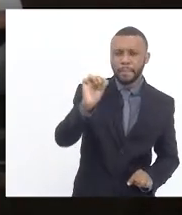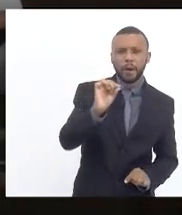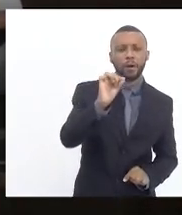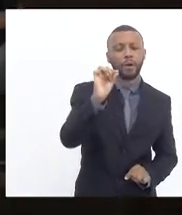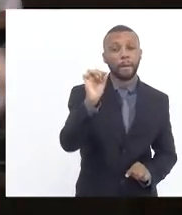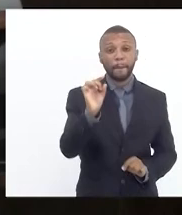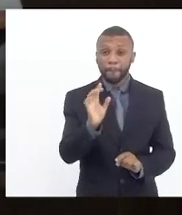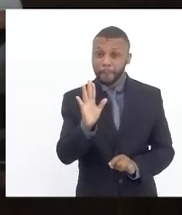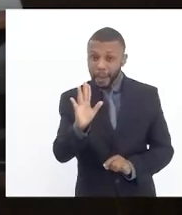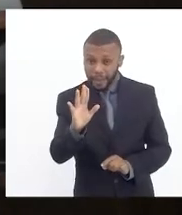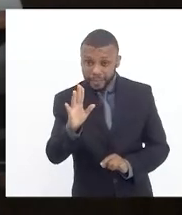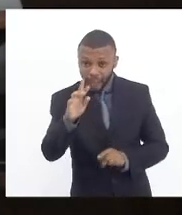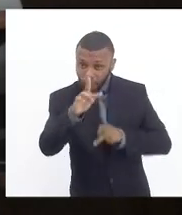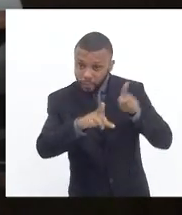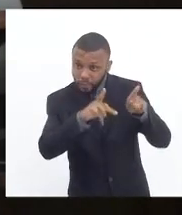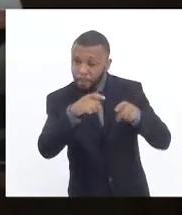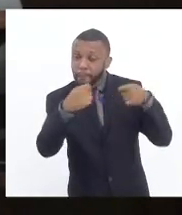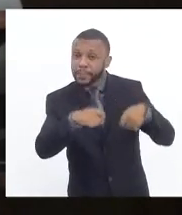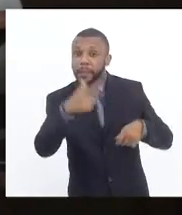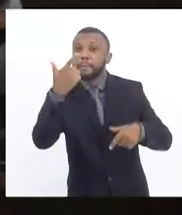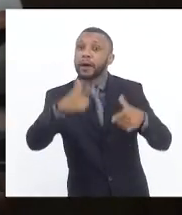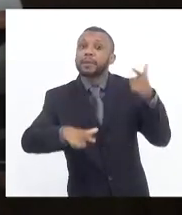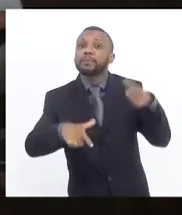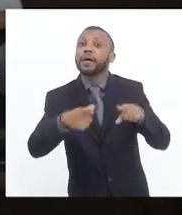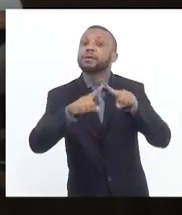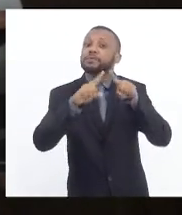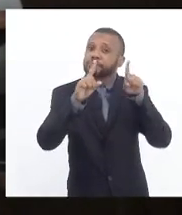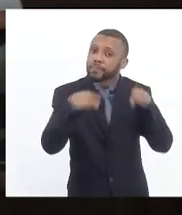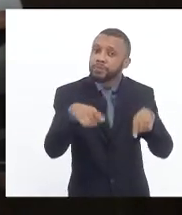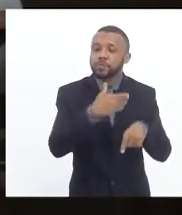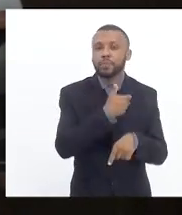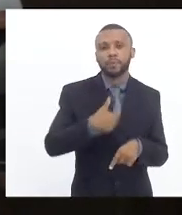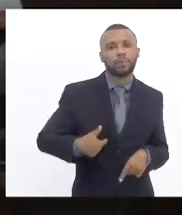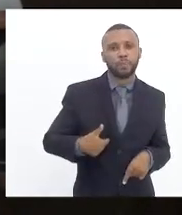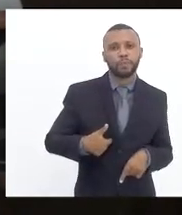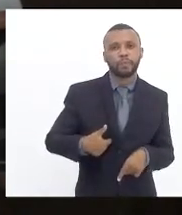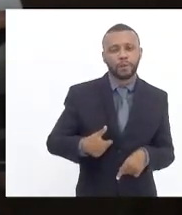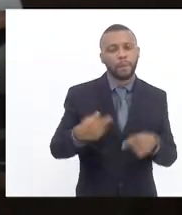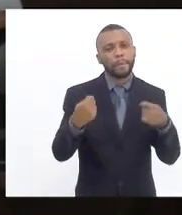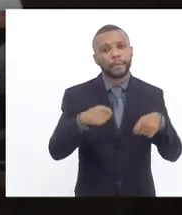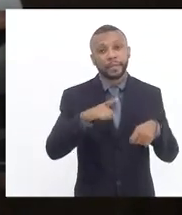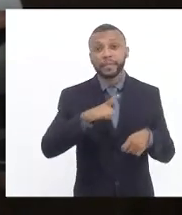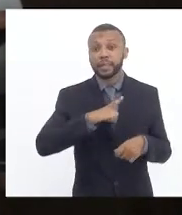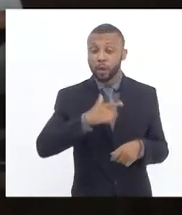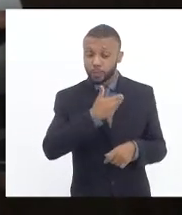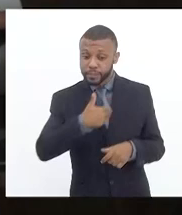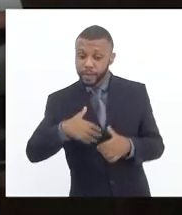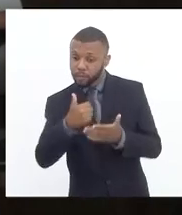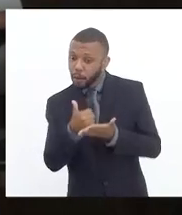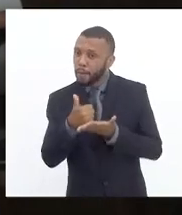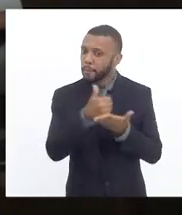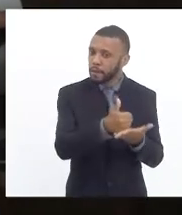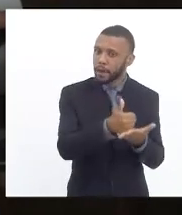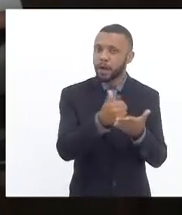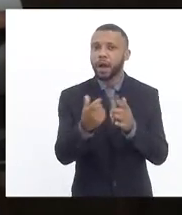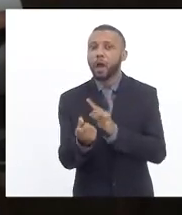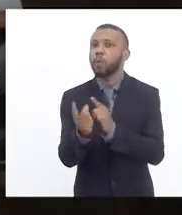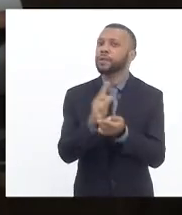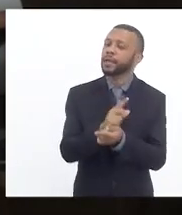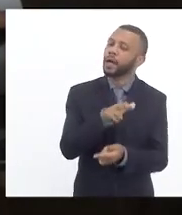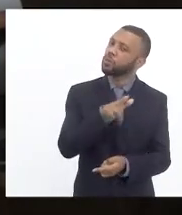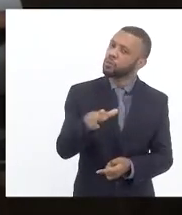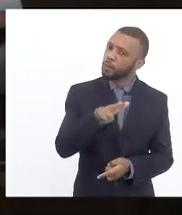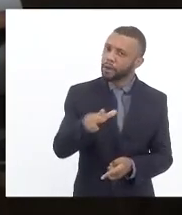população precisa ainda mais de serviço público ainda mais de política 50 mais do Estado ainda mais poderoso não é o contrário Nesse